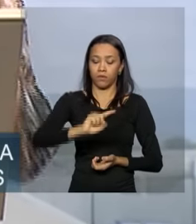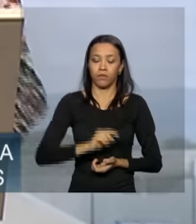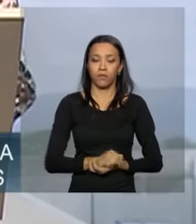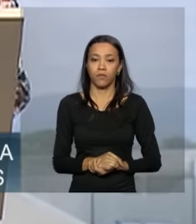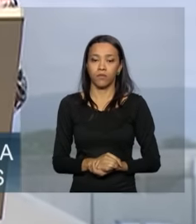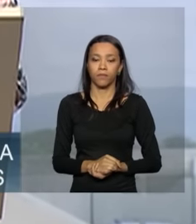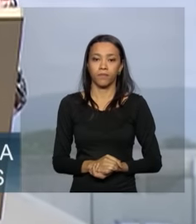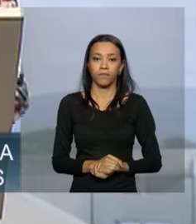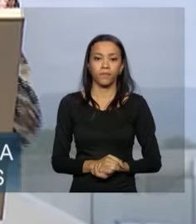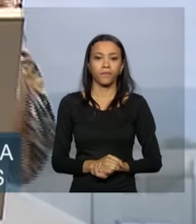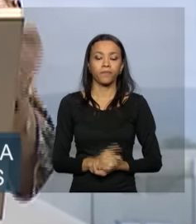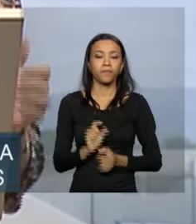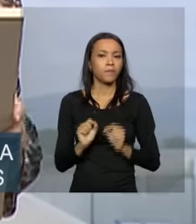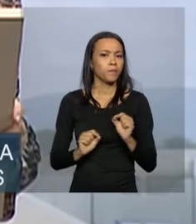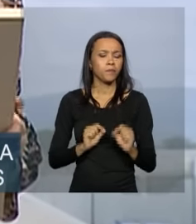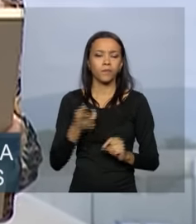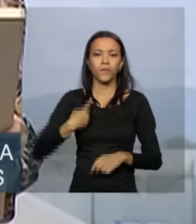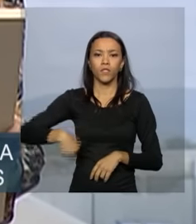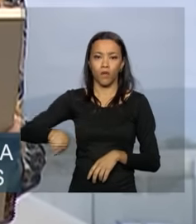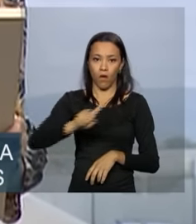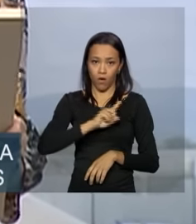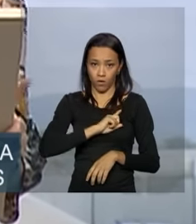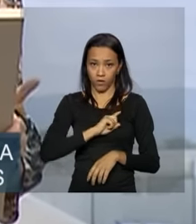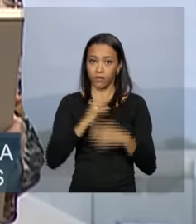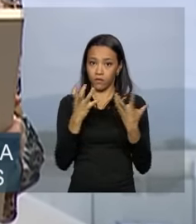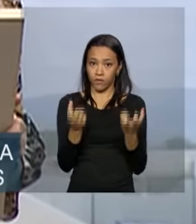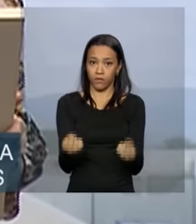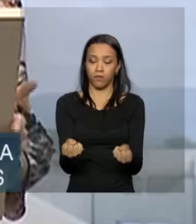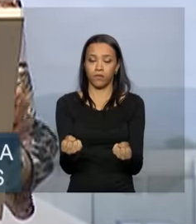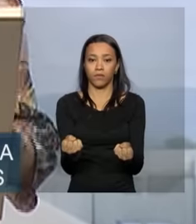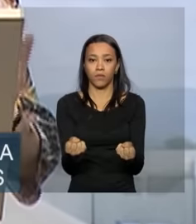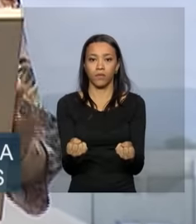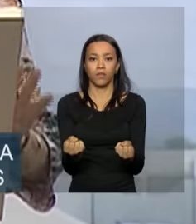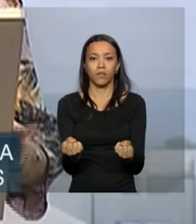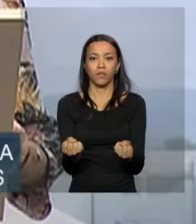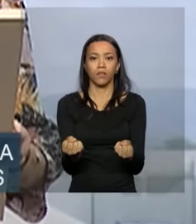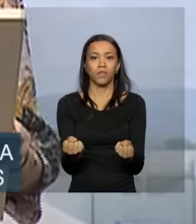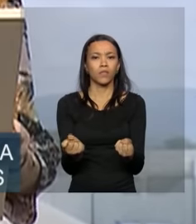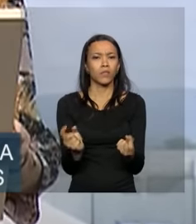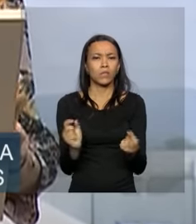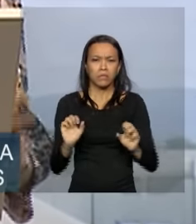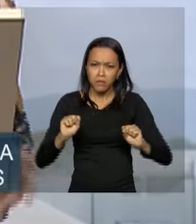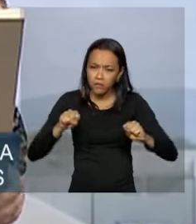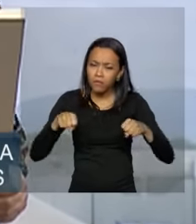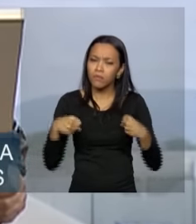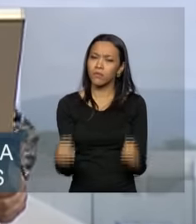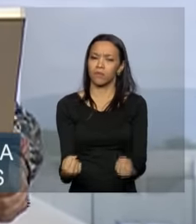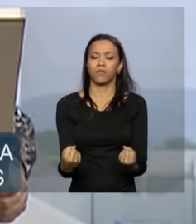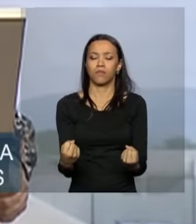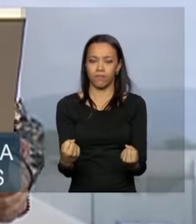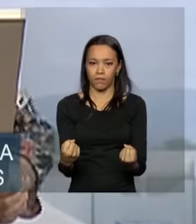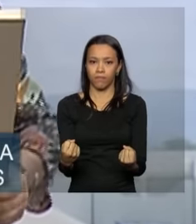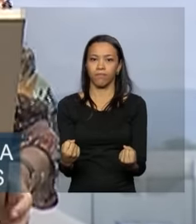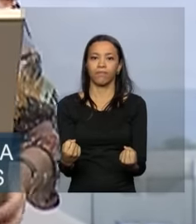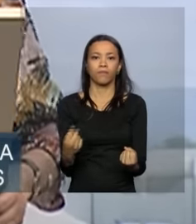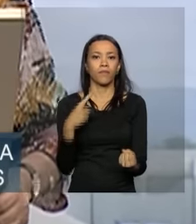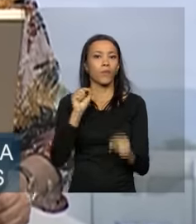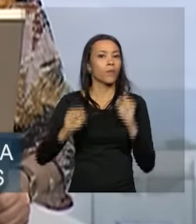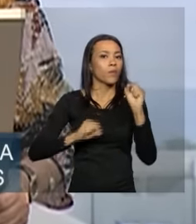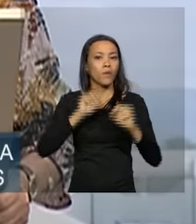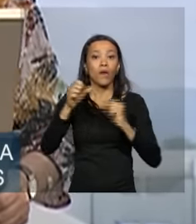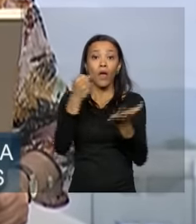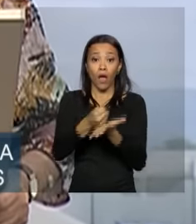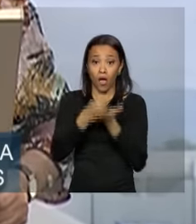eu queria dizer para vocês que nós aqui vamos fazer um enorme esforço para apoiar